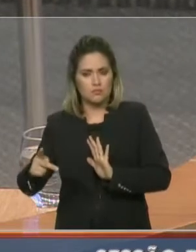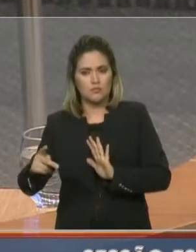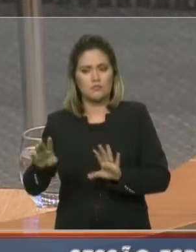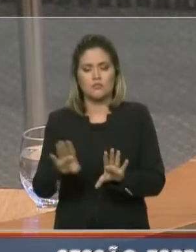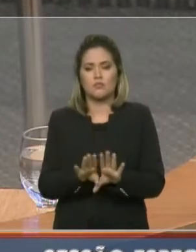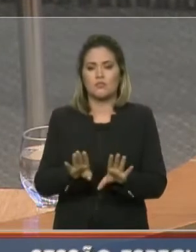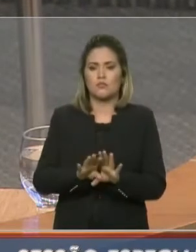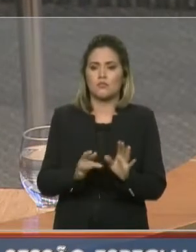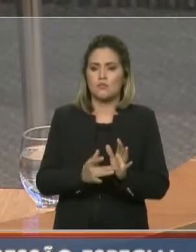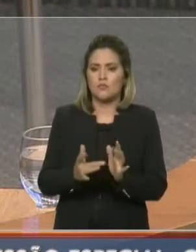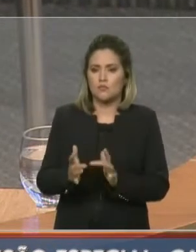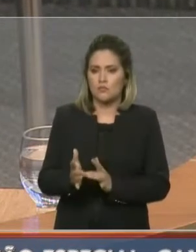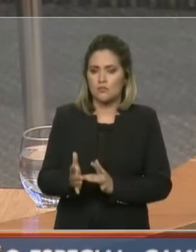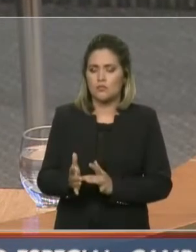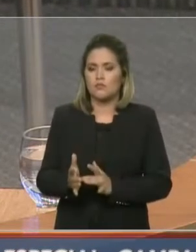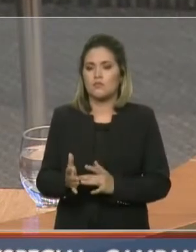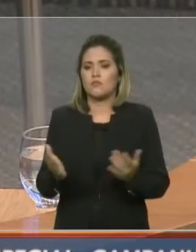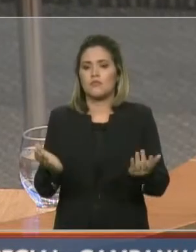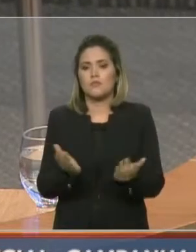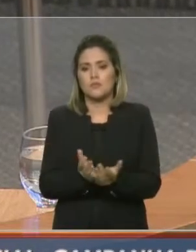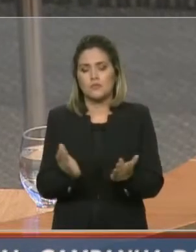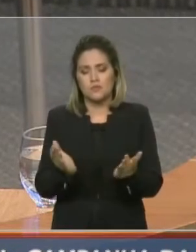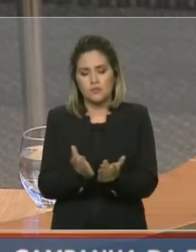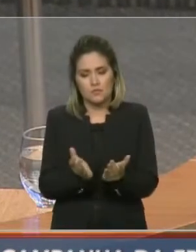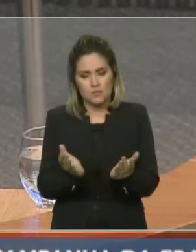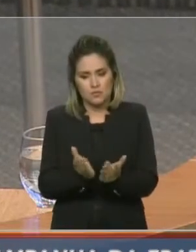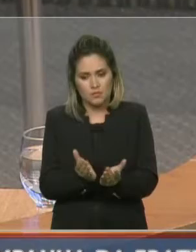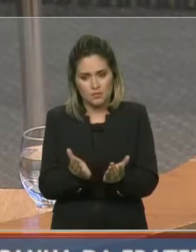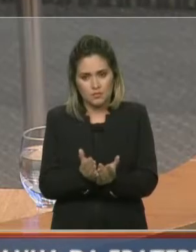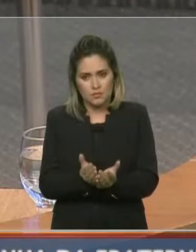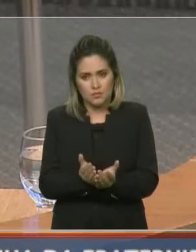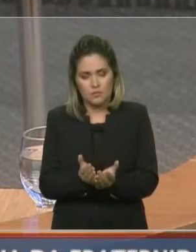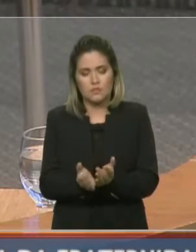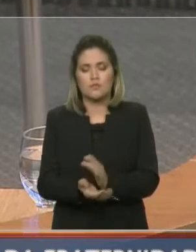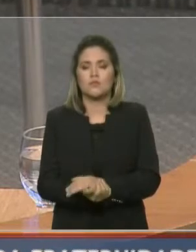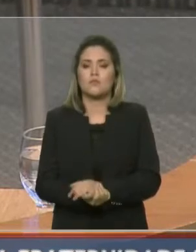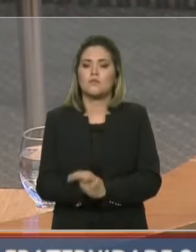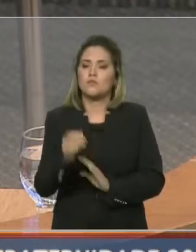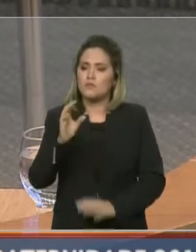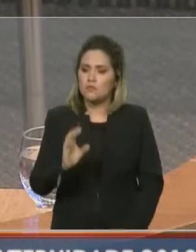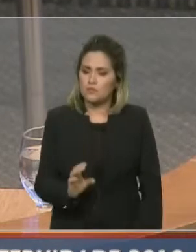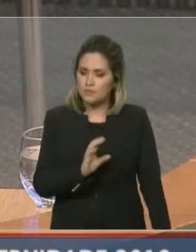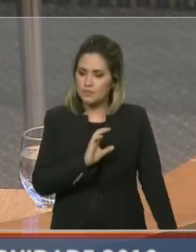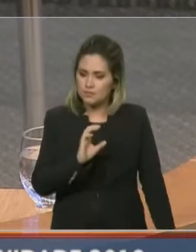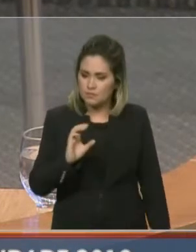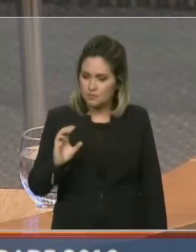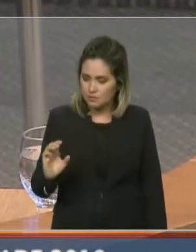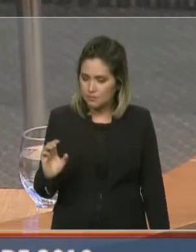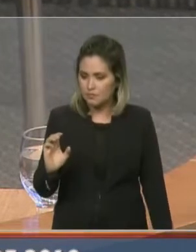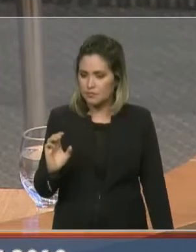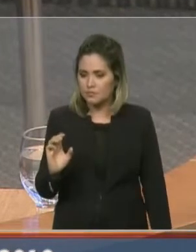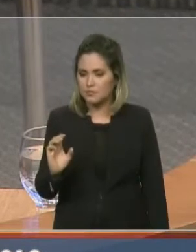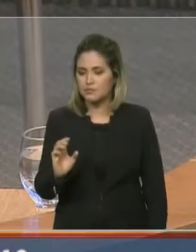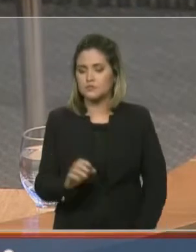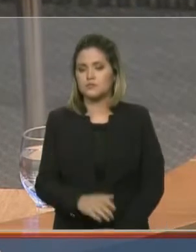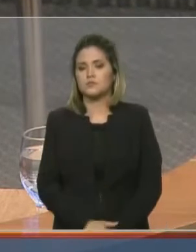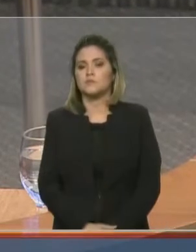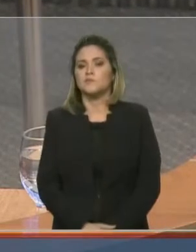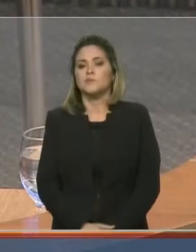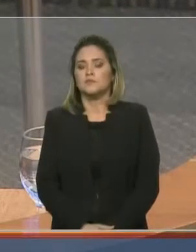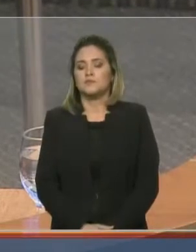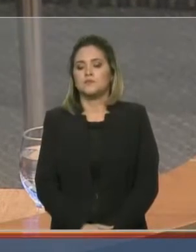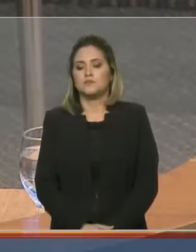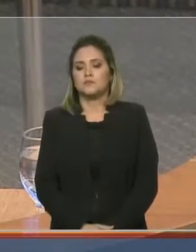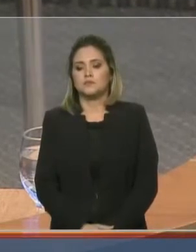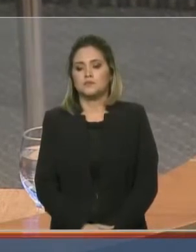de boa vontade, mas de modo especial os cristãos, não podem prestar culto a Deus sem levar